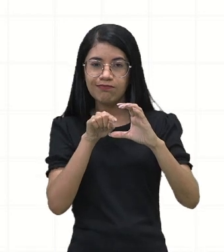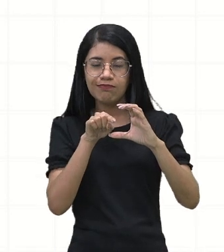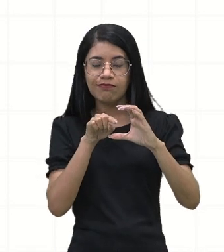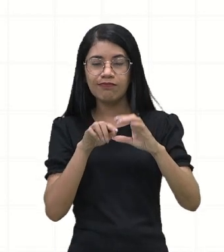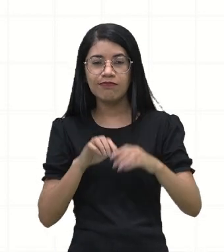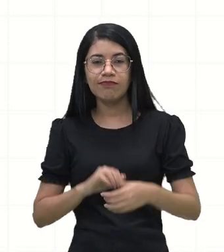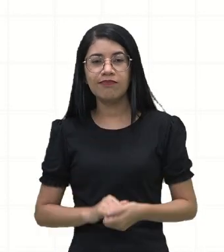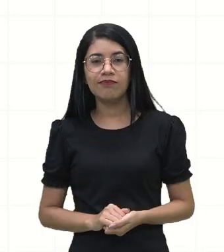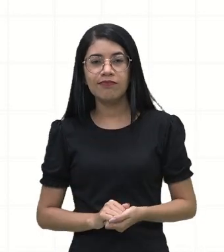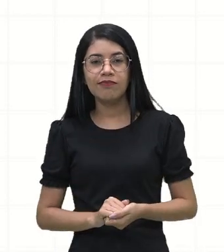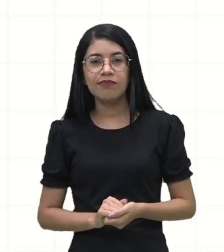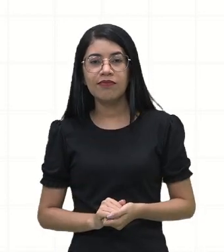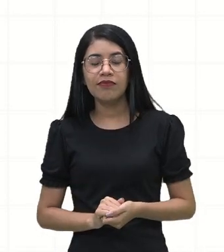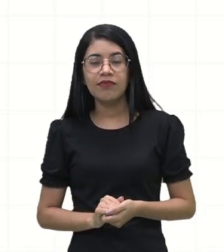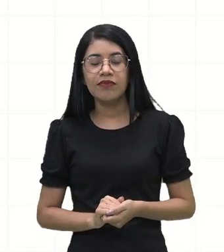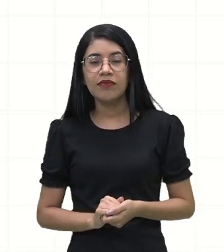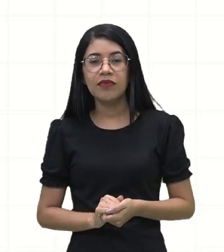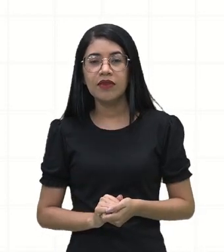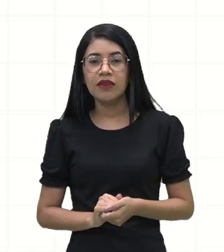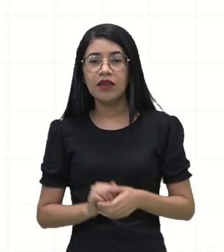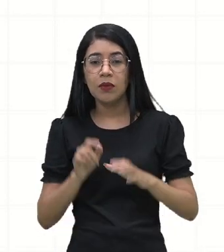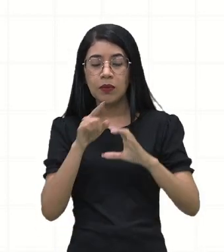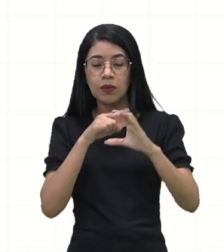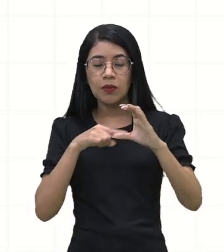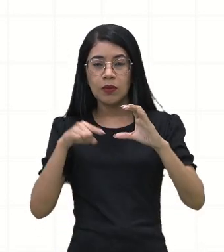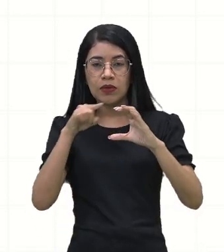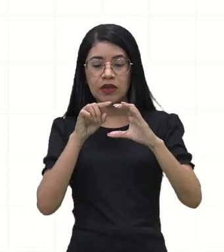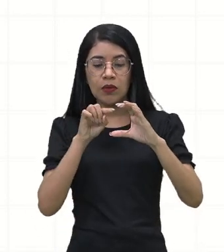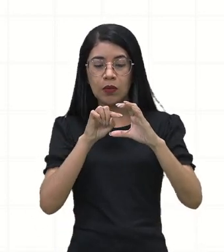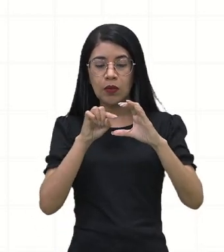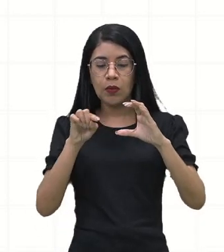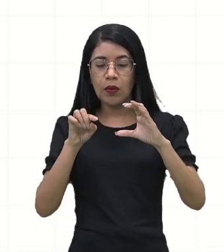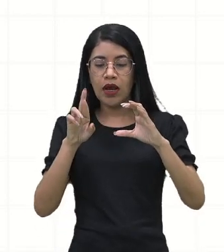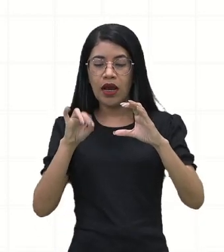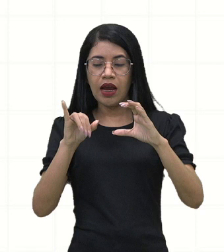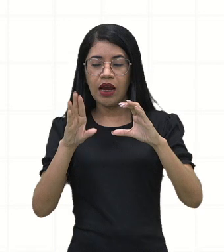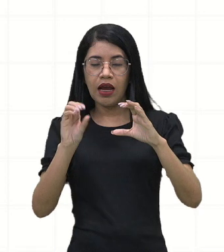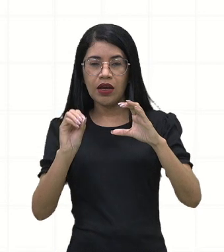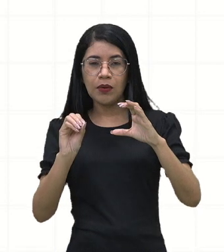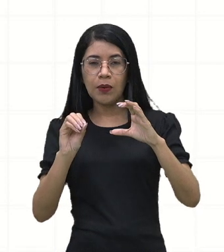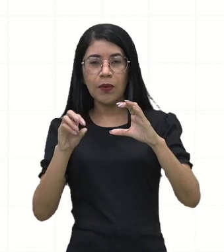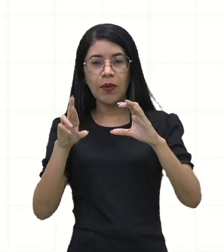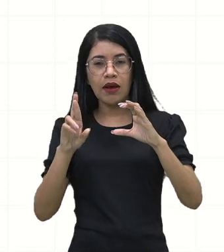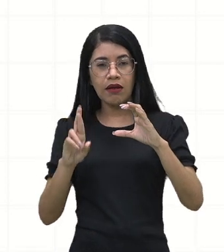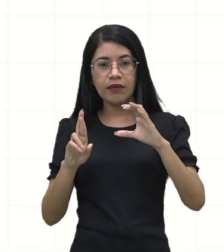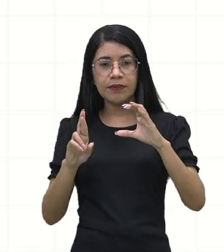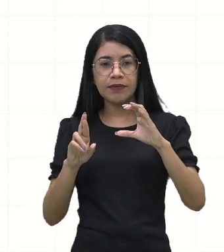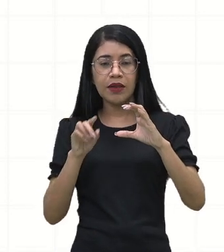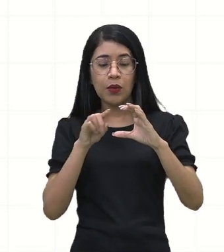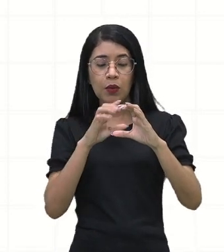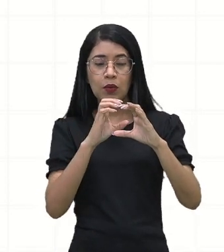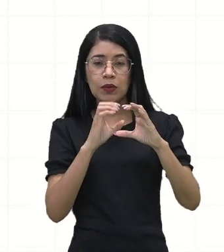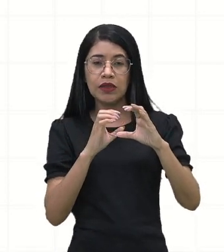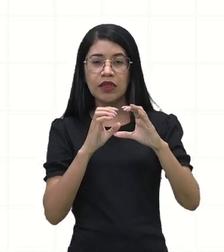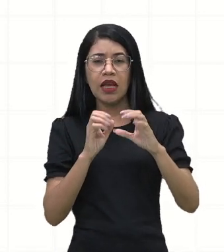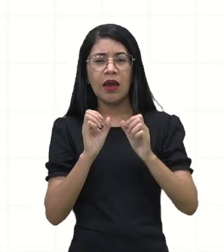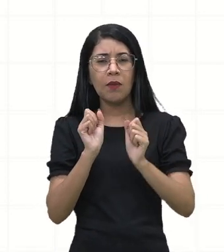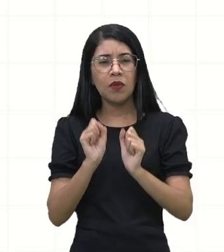Considere um círculo com um raio R. A circunferência C de um círculo é dada pela